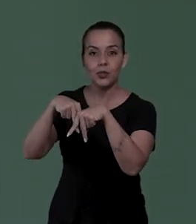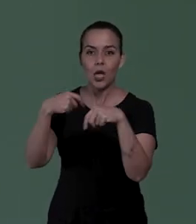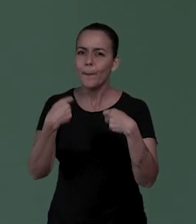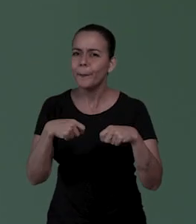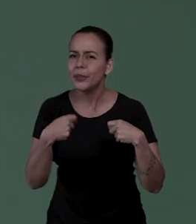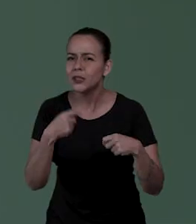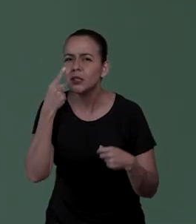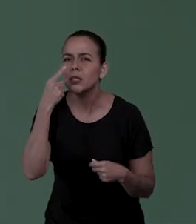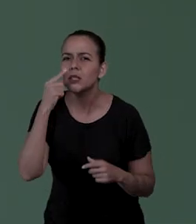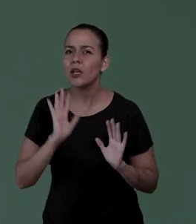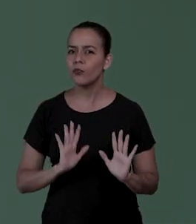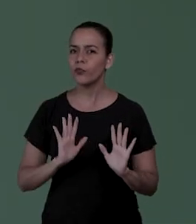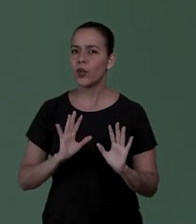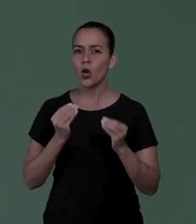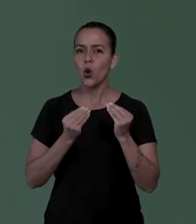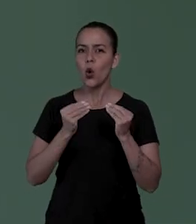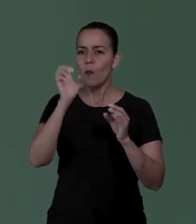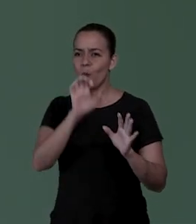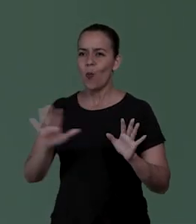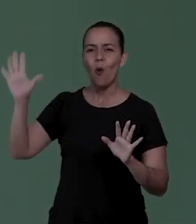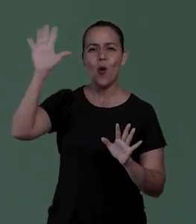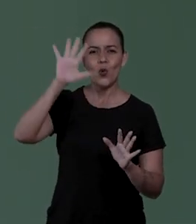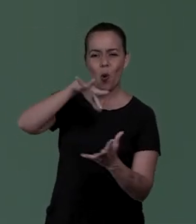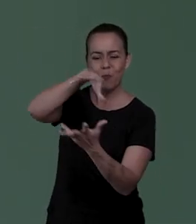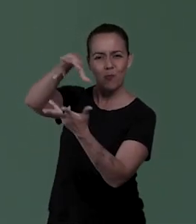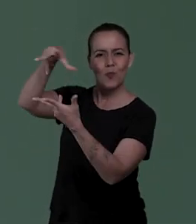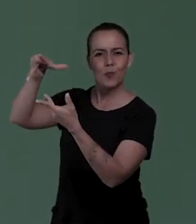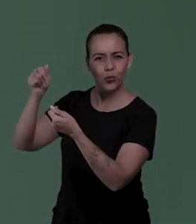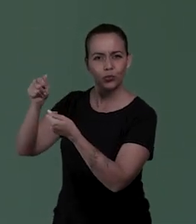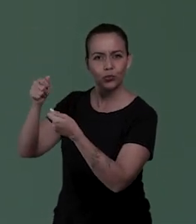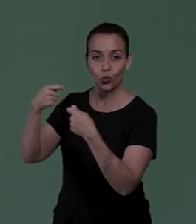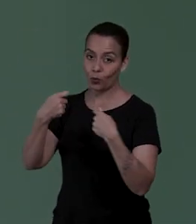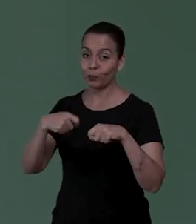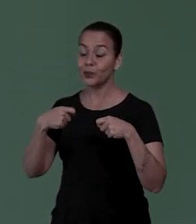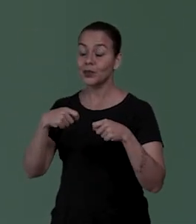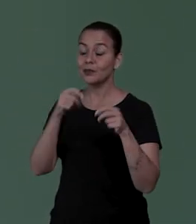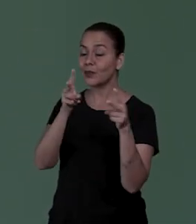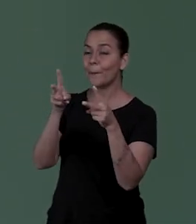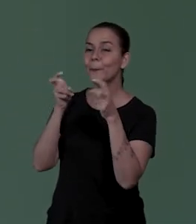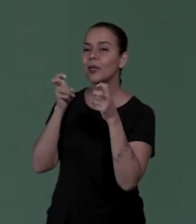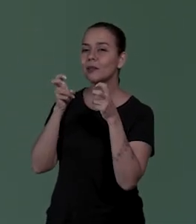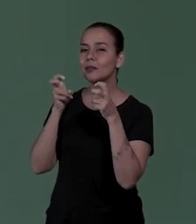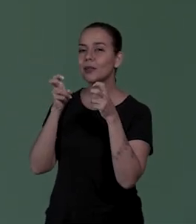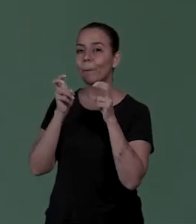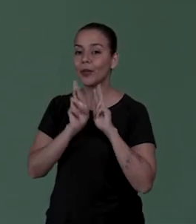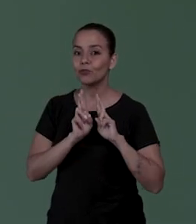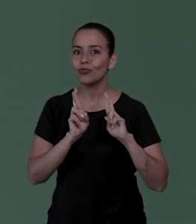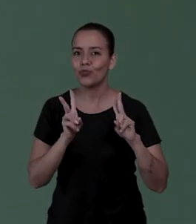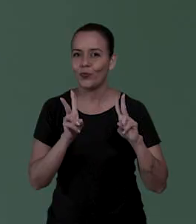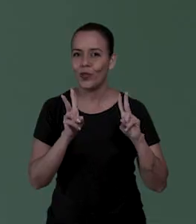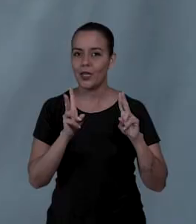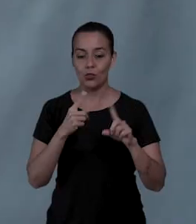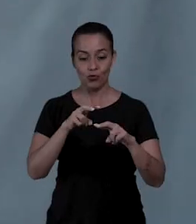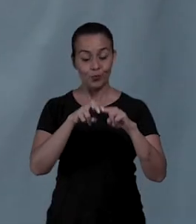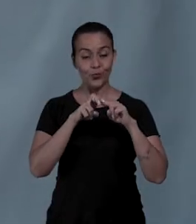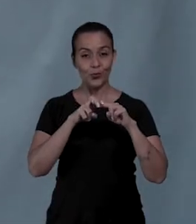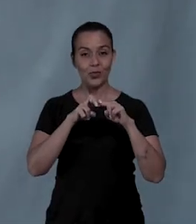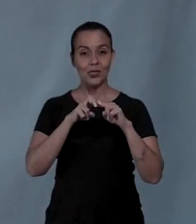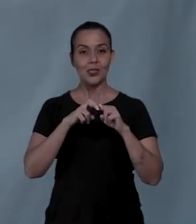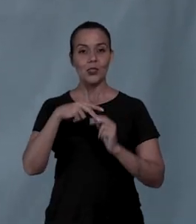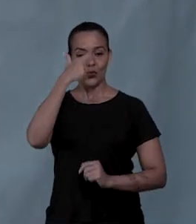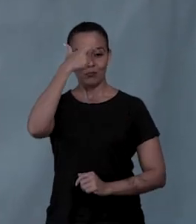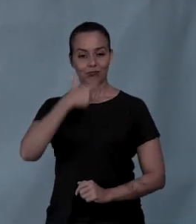o eurocentrismo sem pensarmos na visão ocidental. E é por isso que nós,